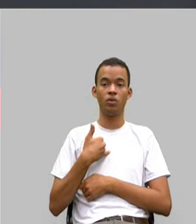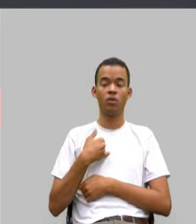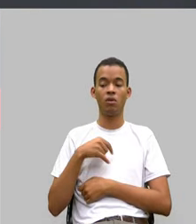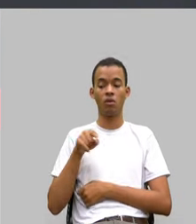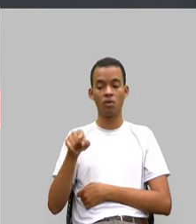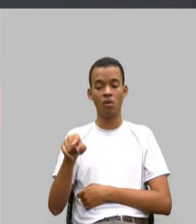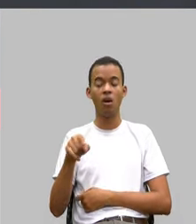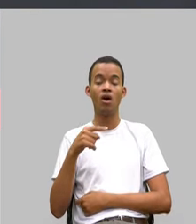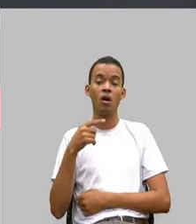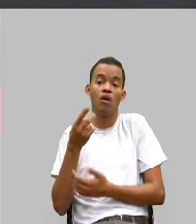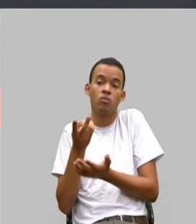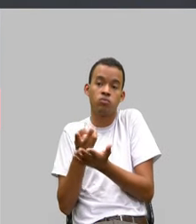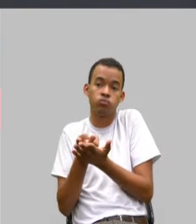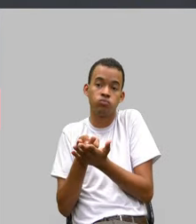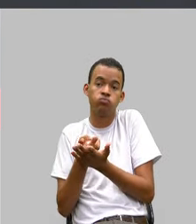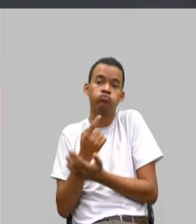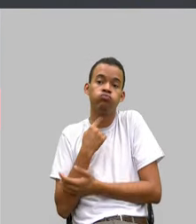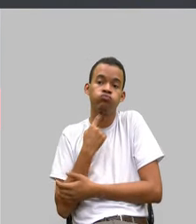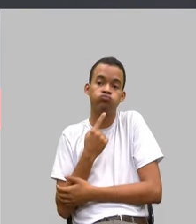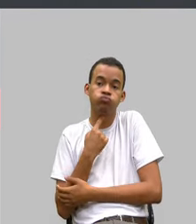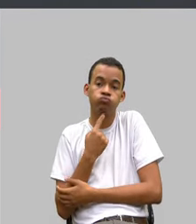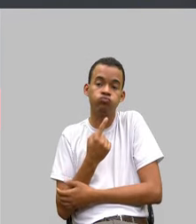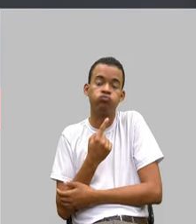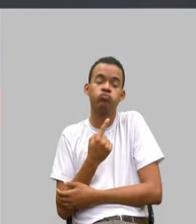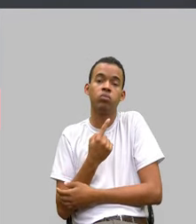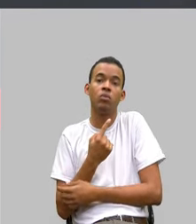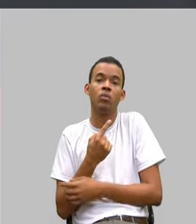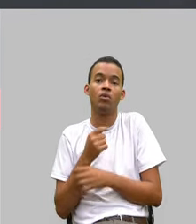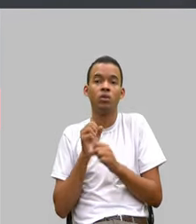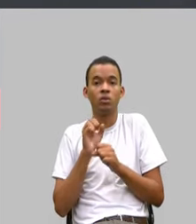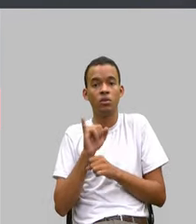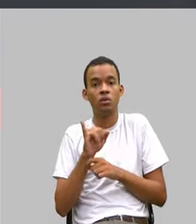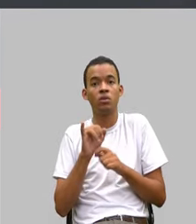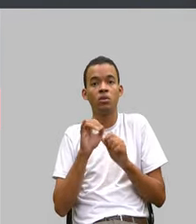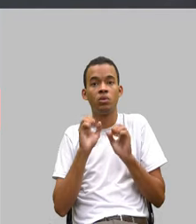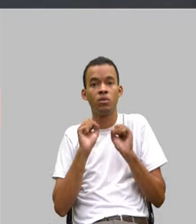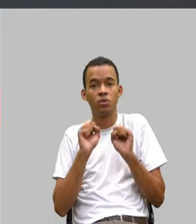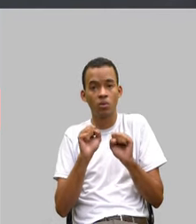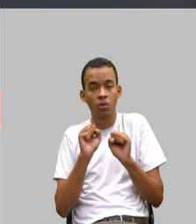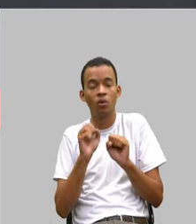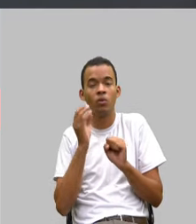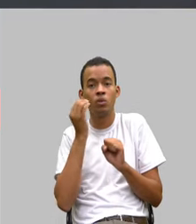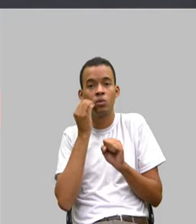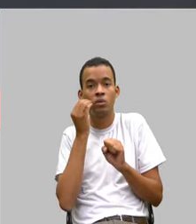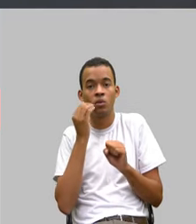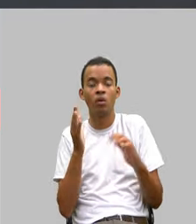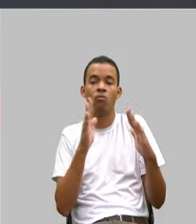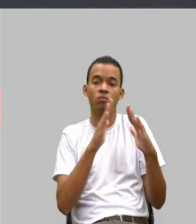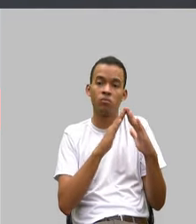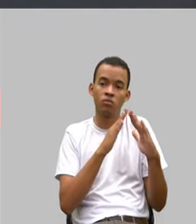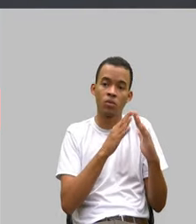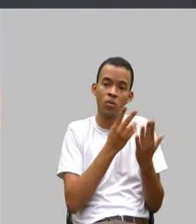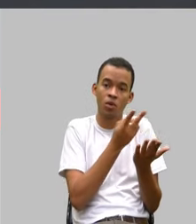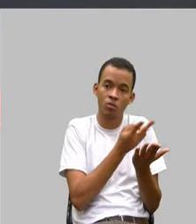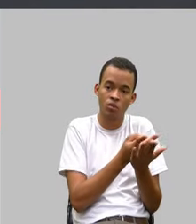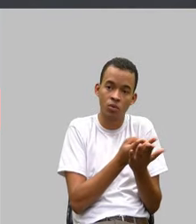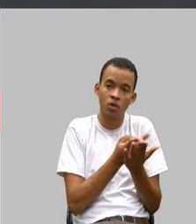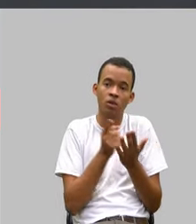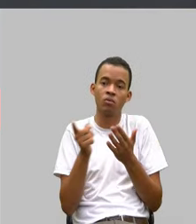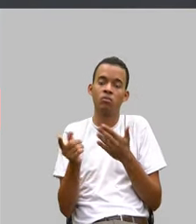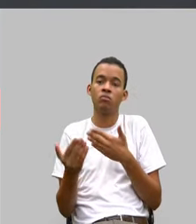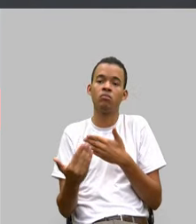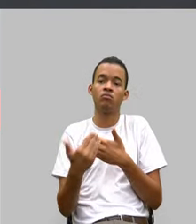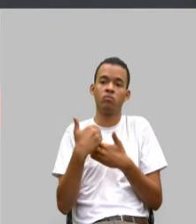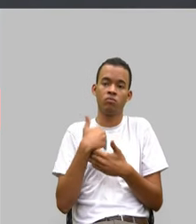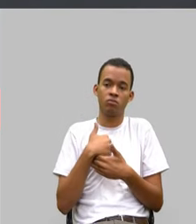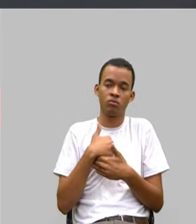criança especial se eu concordasse com ele a gente podia fazer esse atendimento na minha casa eu que ele via em mim uma capacidade de